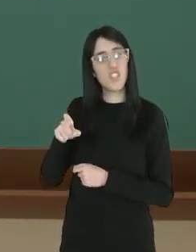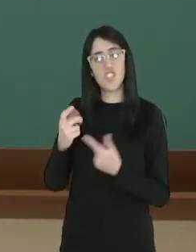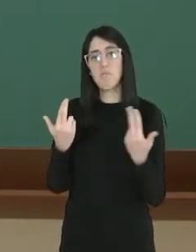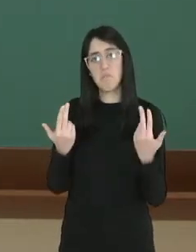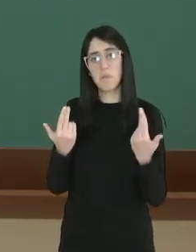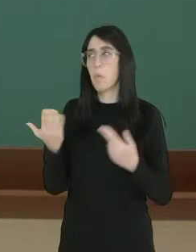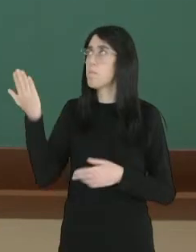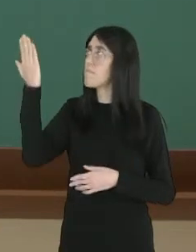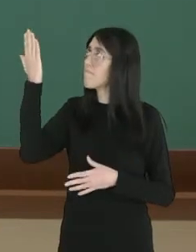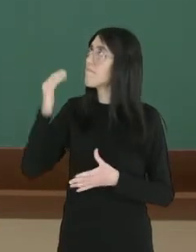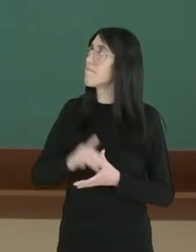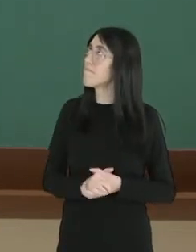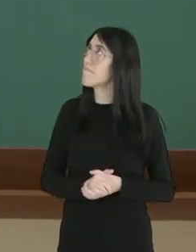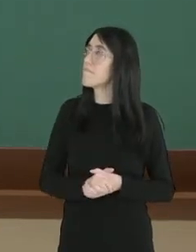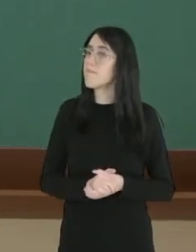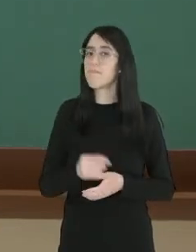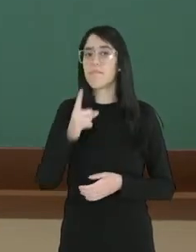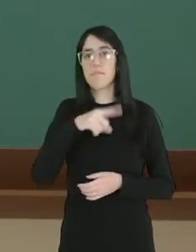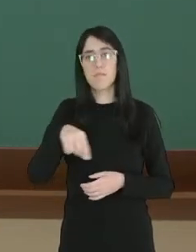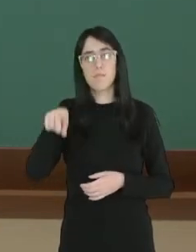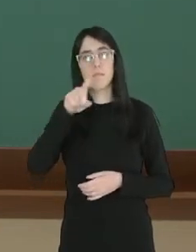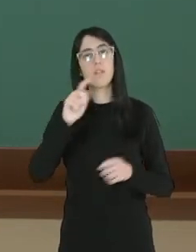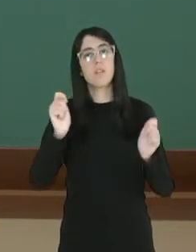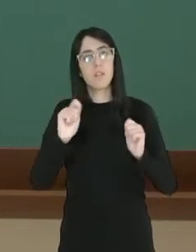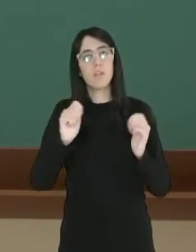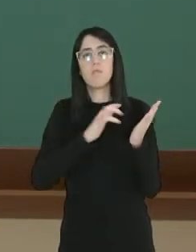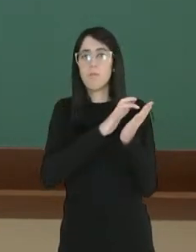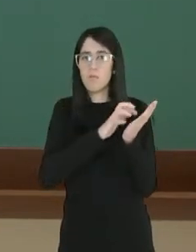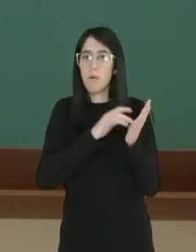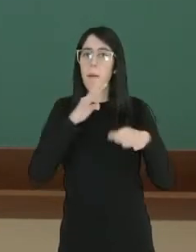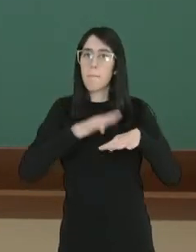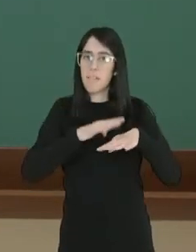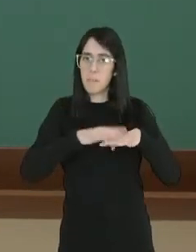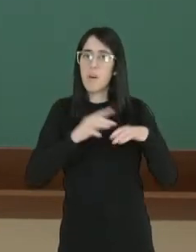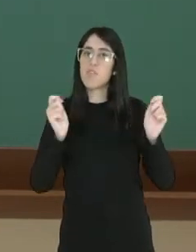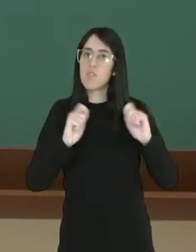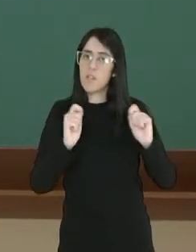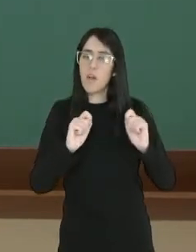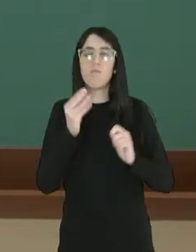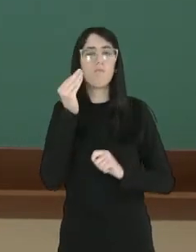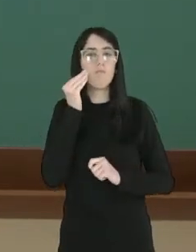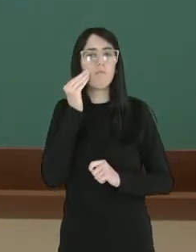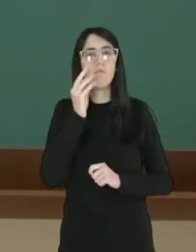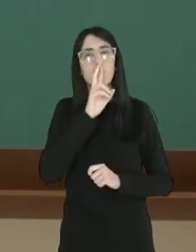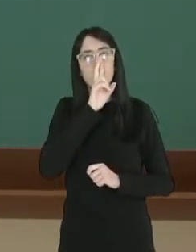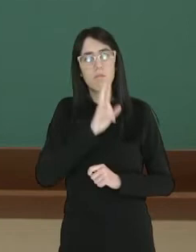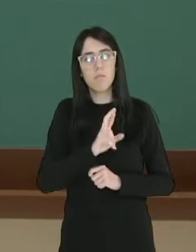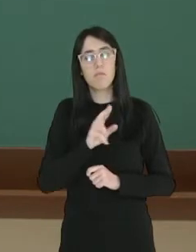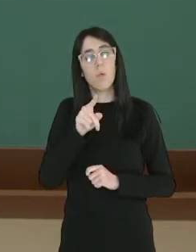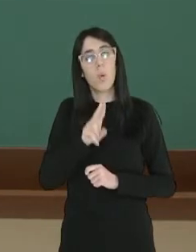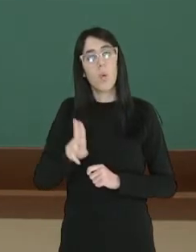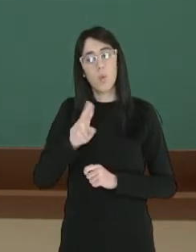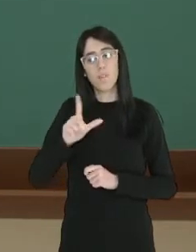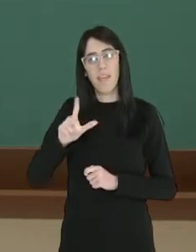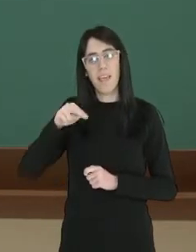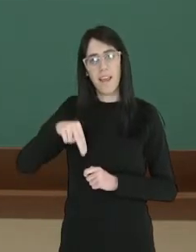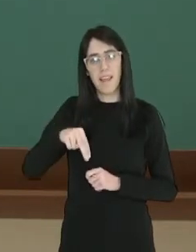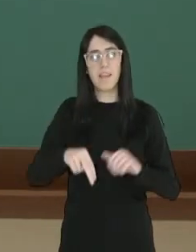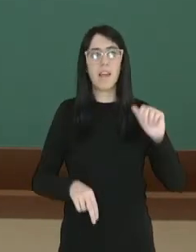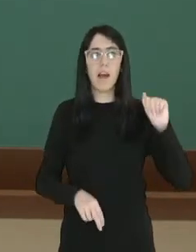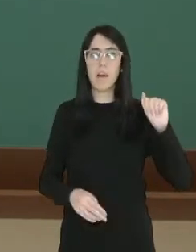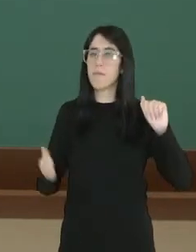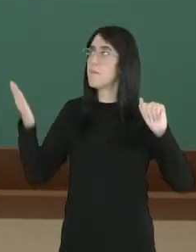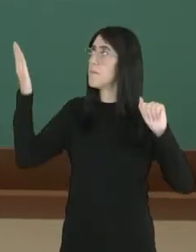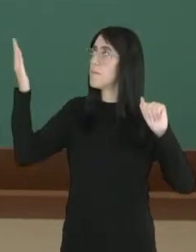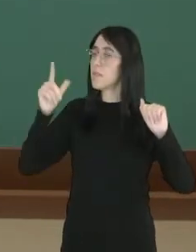de x. Então, faça uso da calculadora e explore a tecla ln. Na letra A, ln